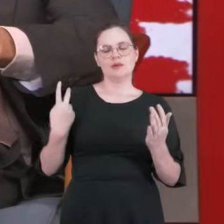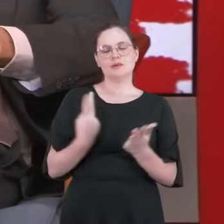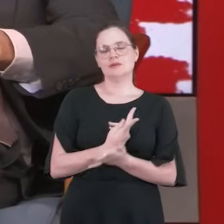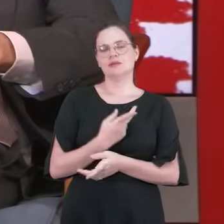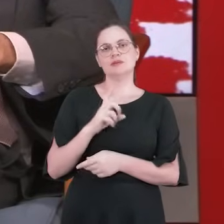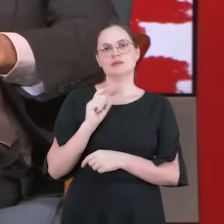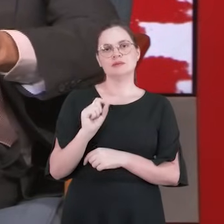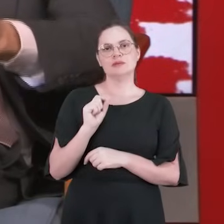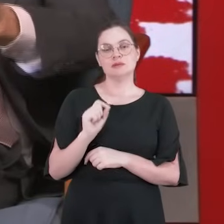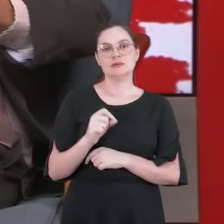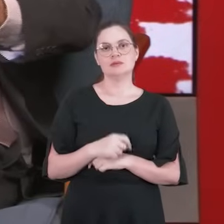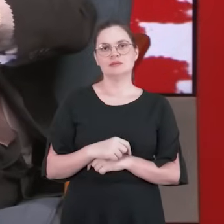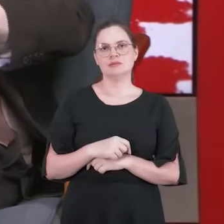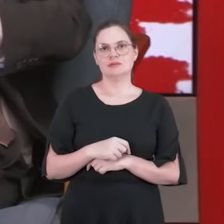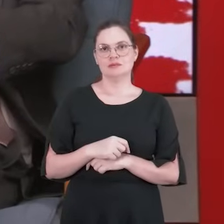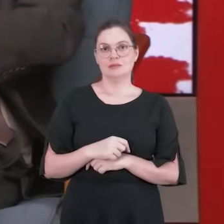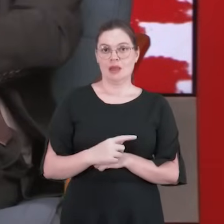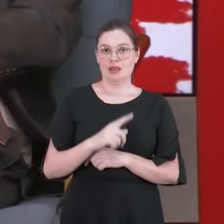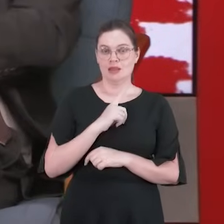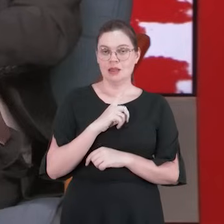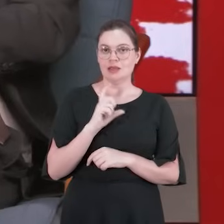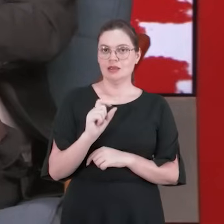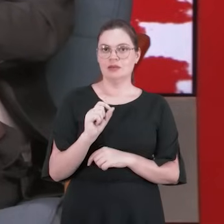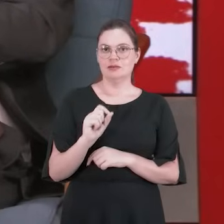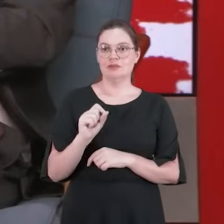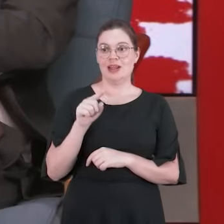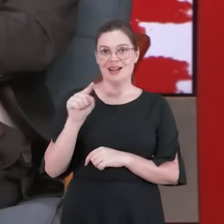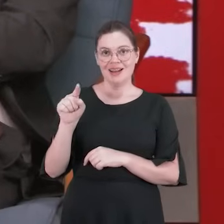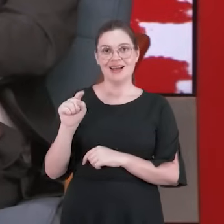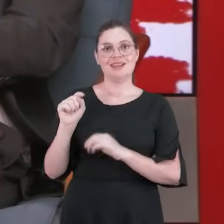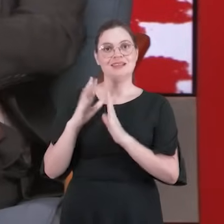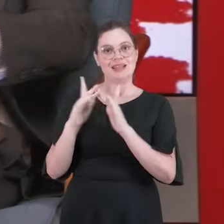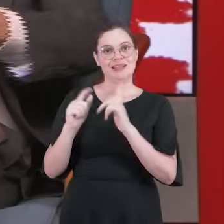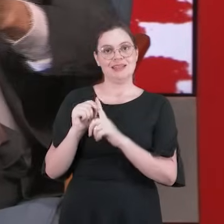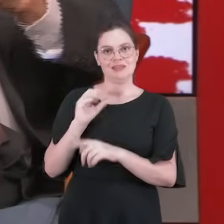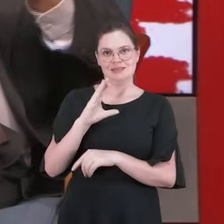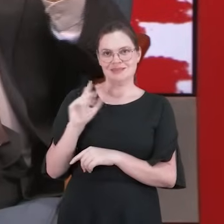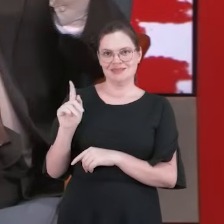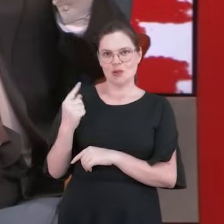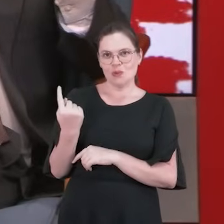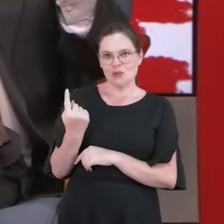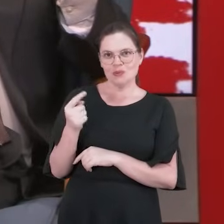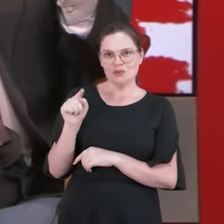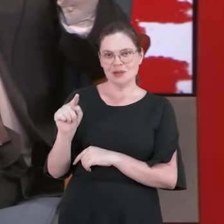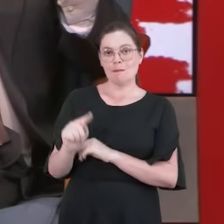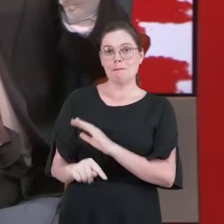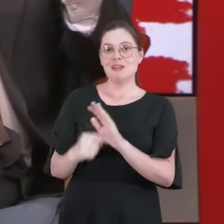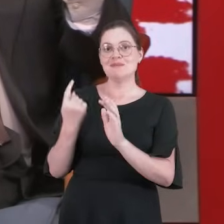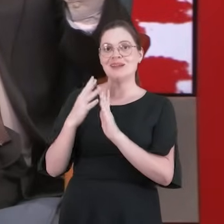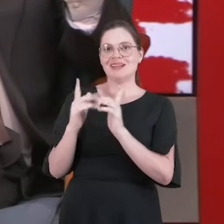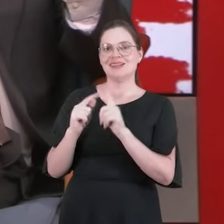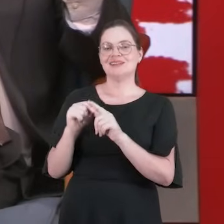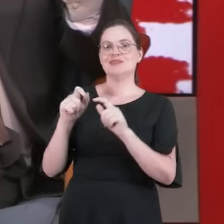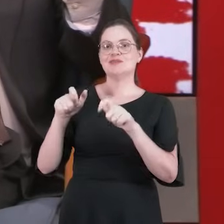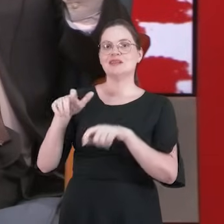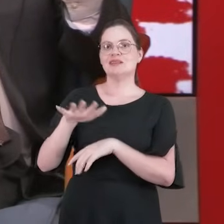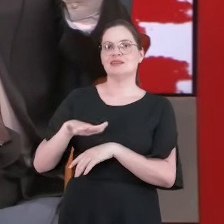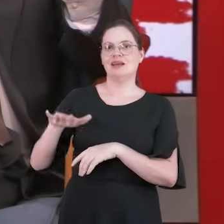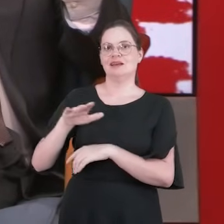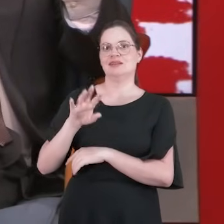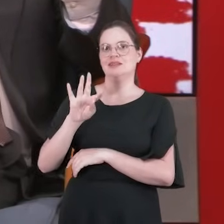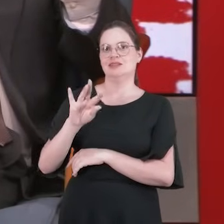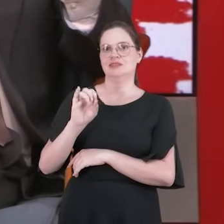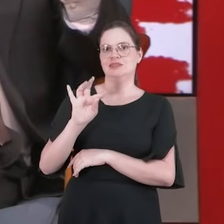aconteceu, ato contínuo, essa consagração do primeiro templo em